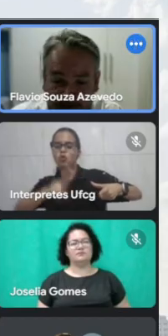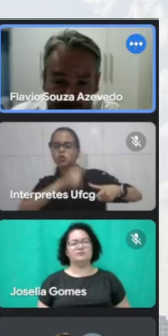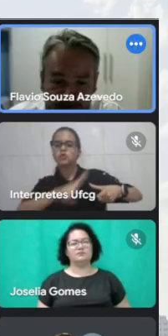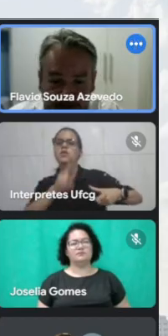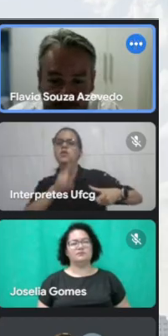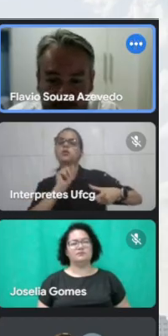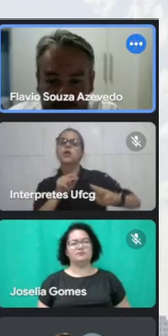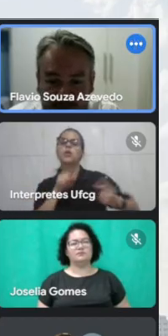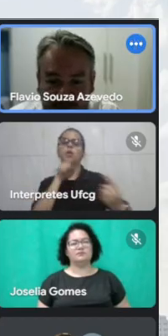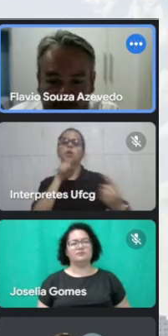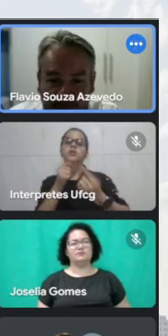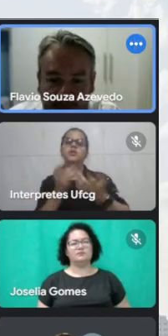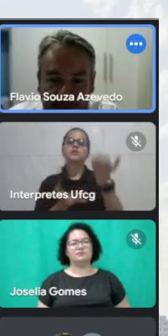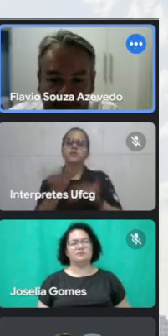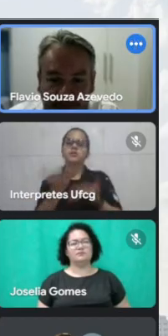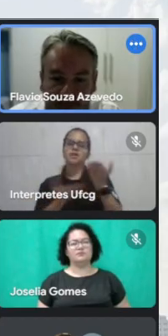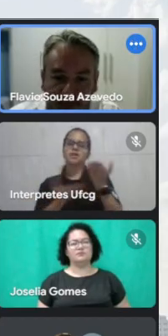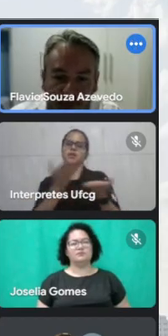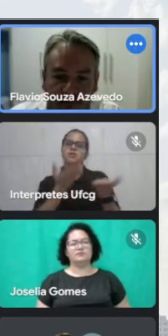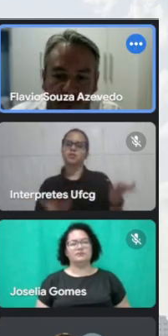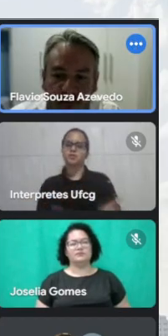tratamento.